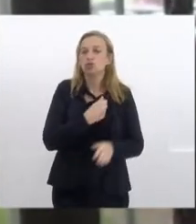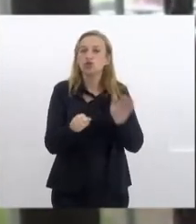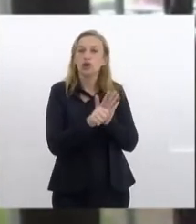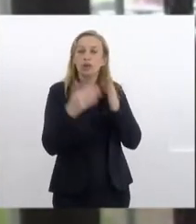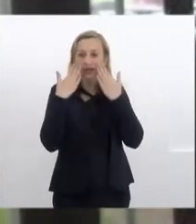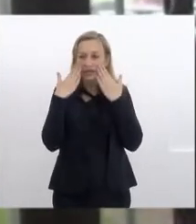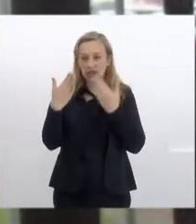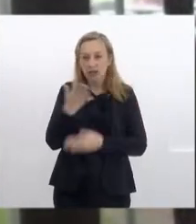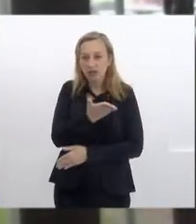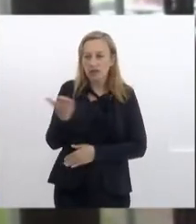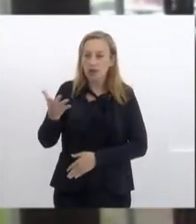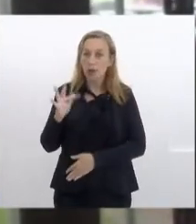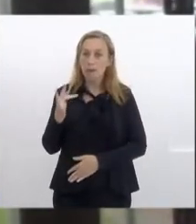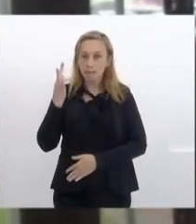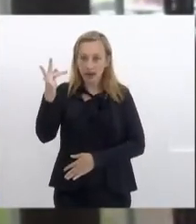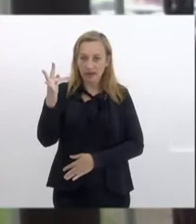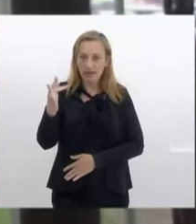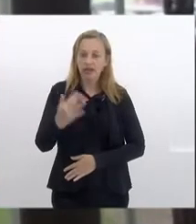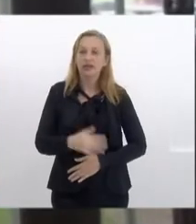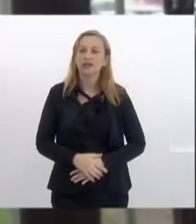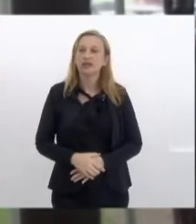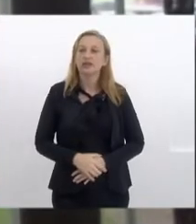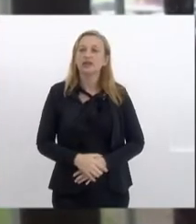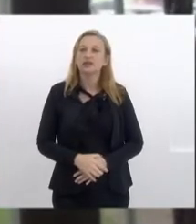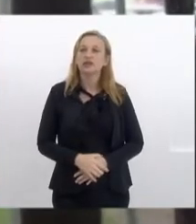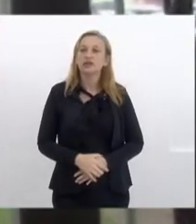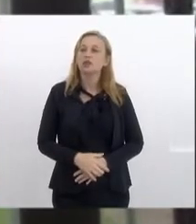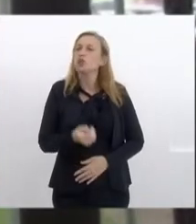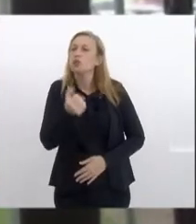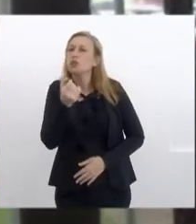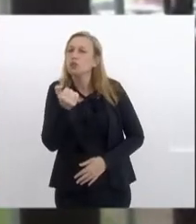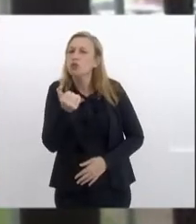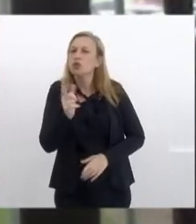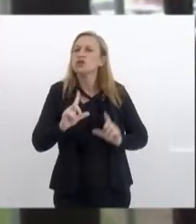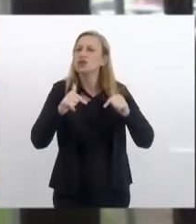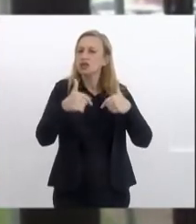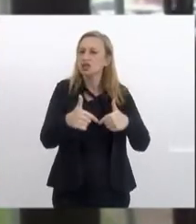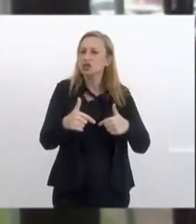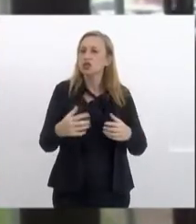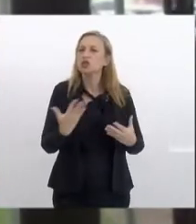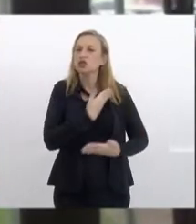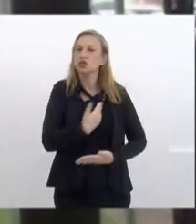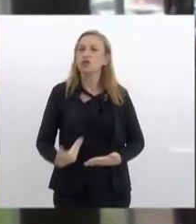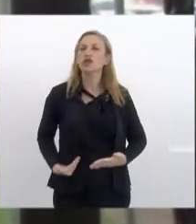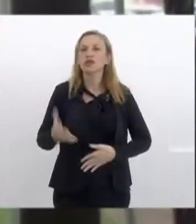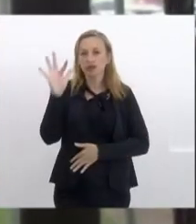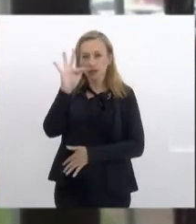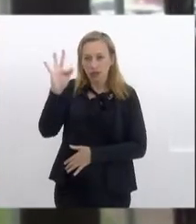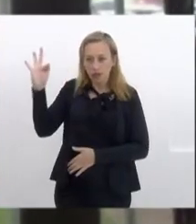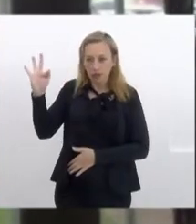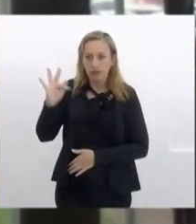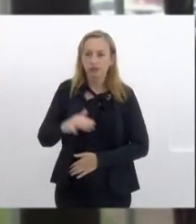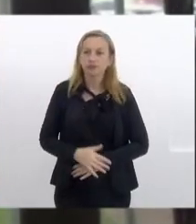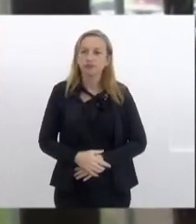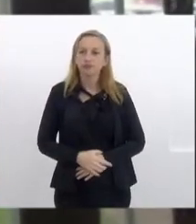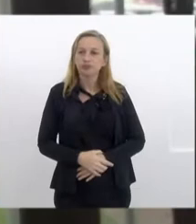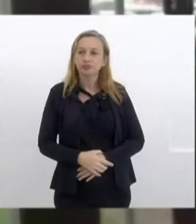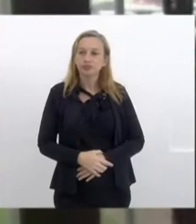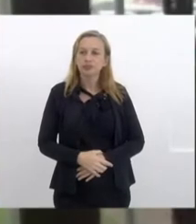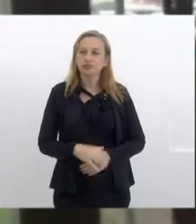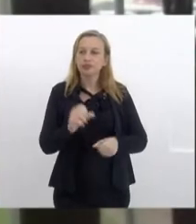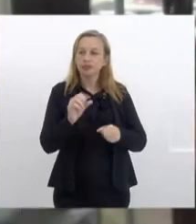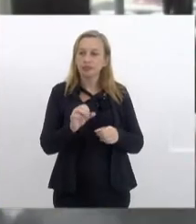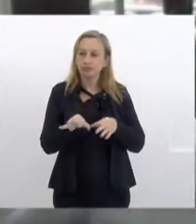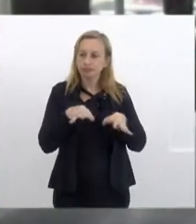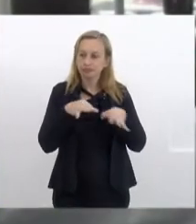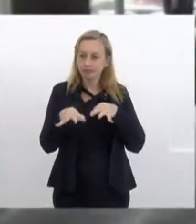vocês, vou tentar ser bem breve, um pouquinho dessas ações que o governo federal vem